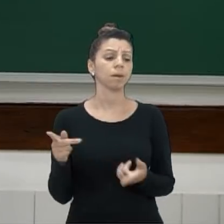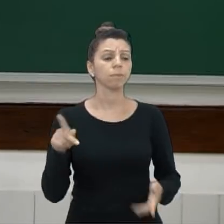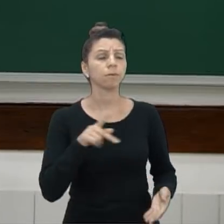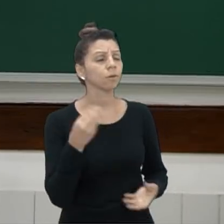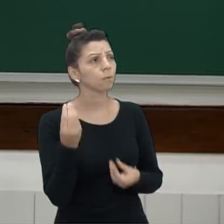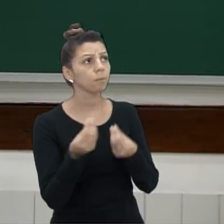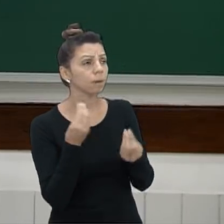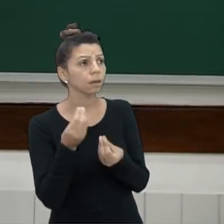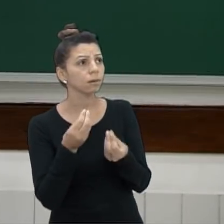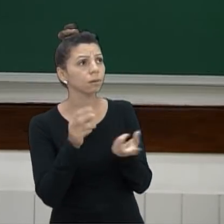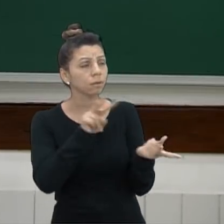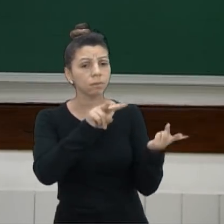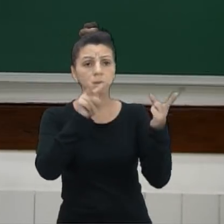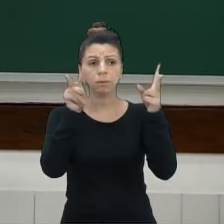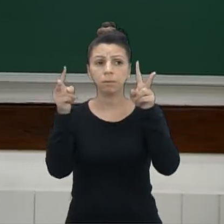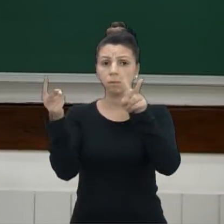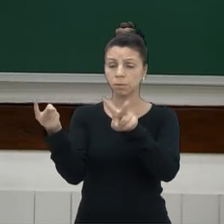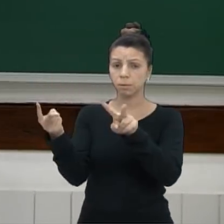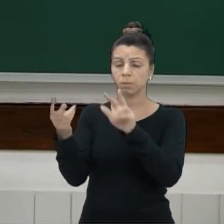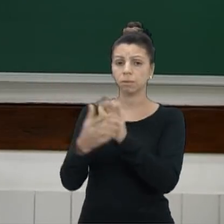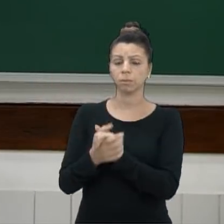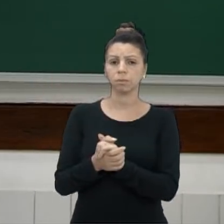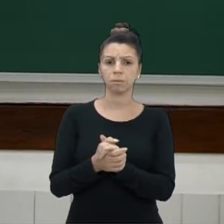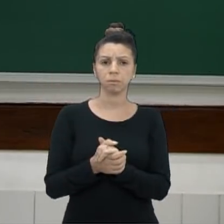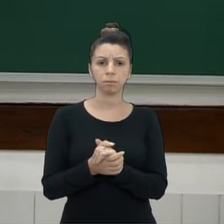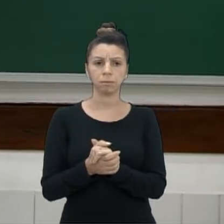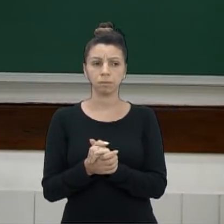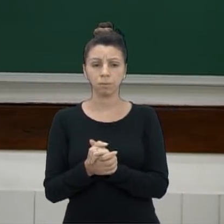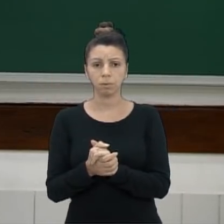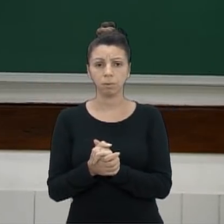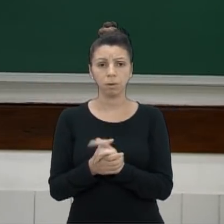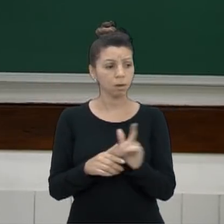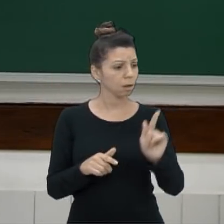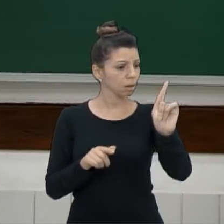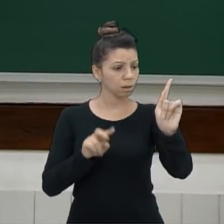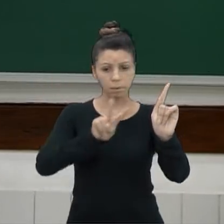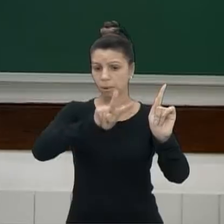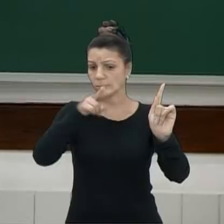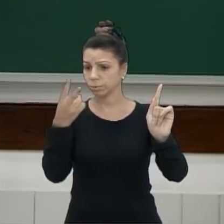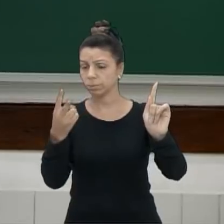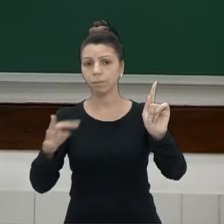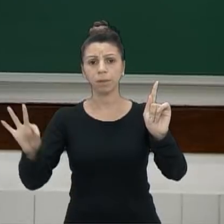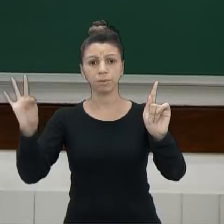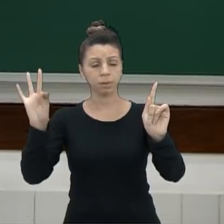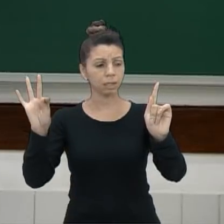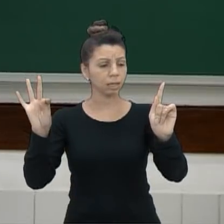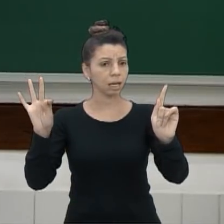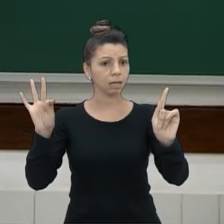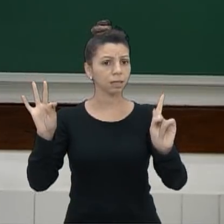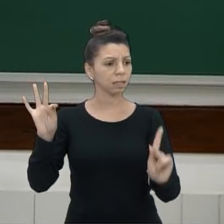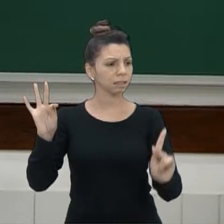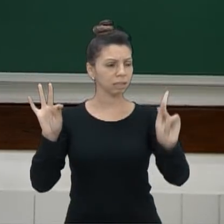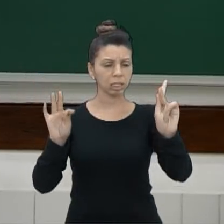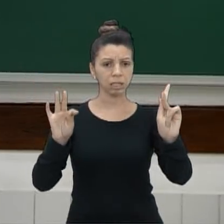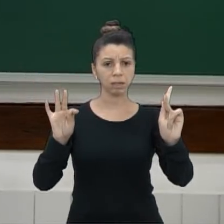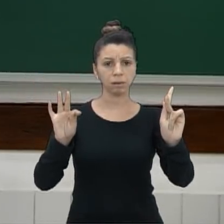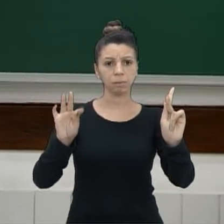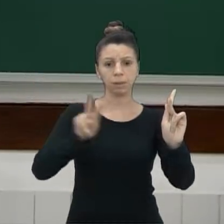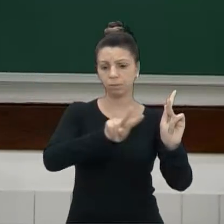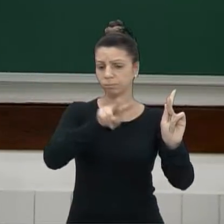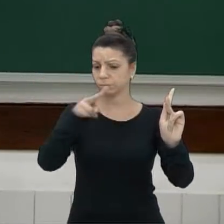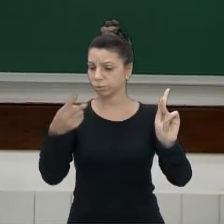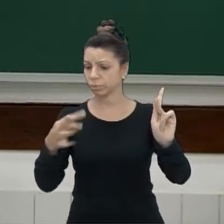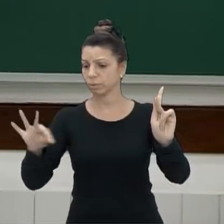vou transformar em unidade para tonelada, grama para tonelada, quilo para tonelada, se eu não tenho a tonelada na minha